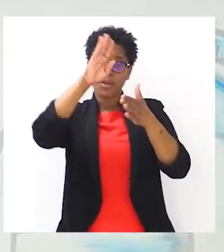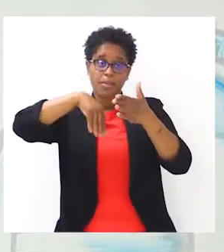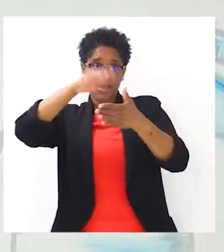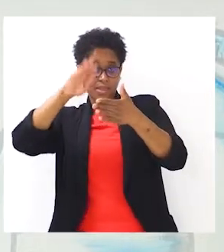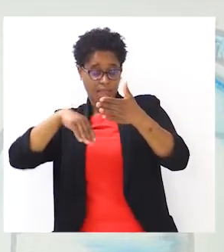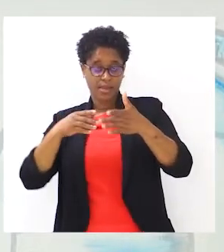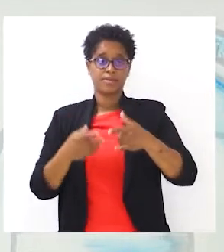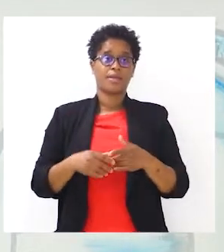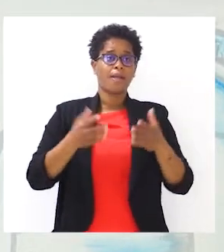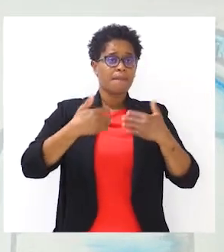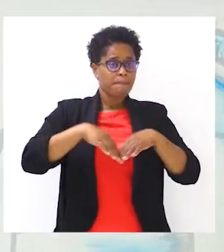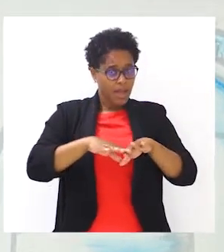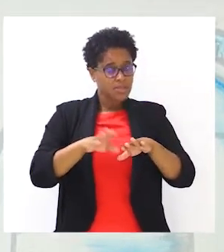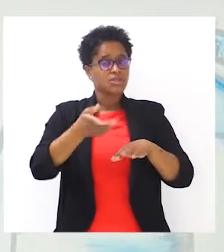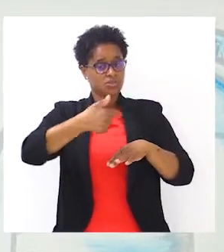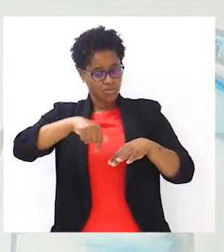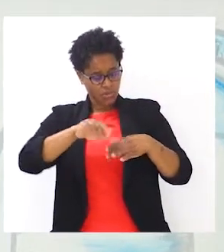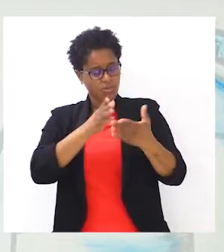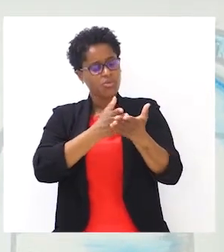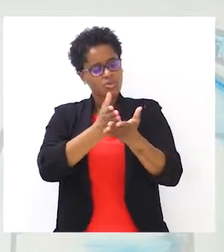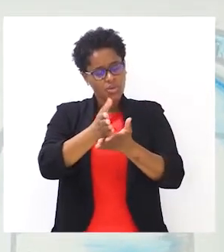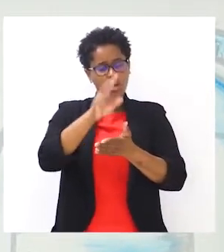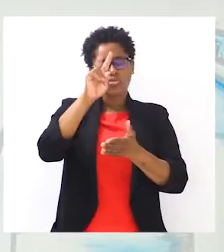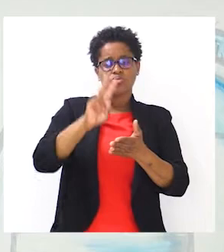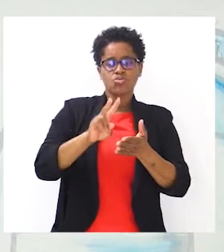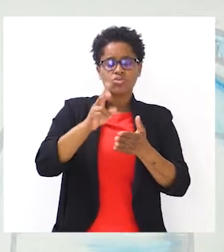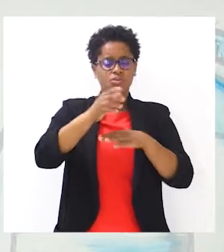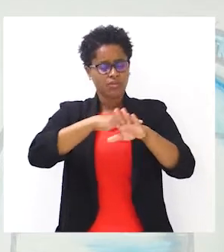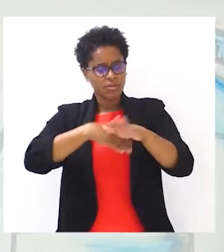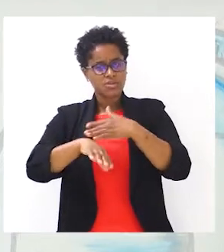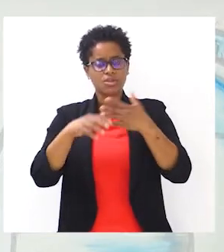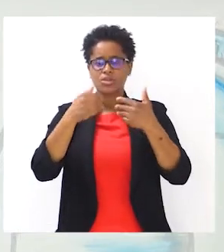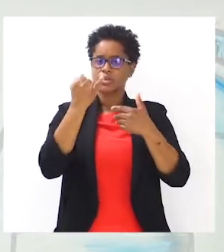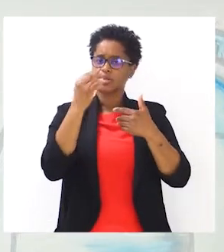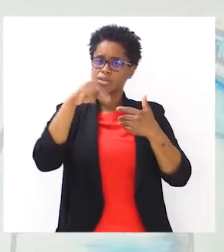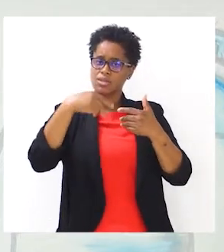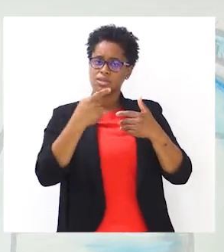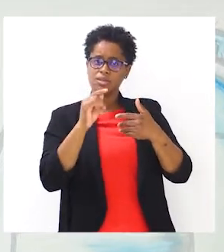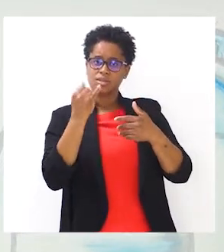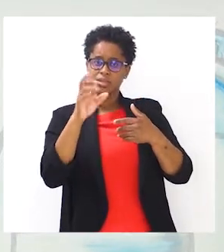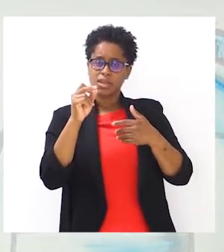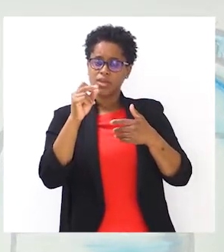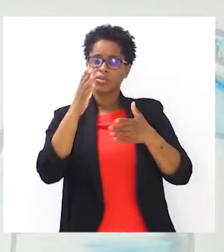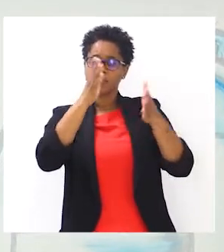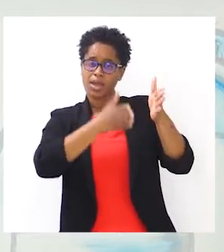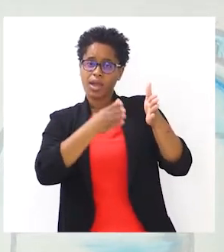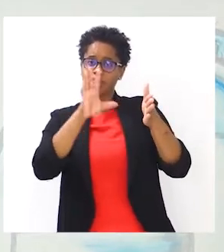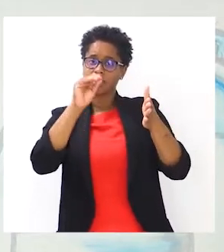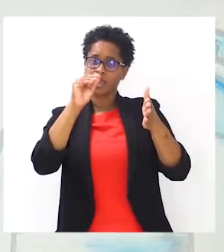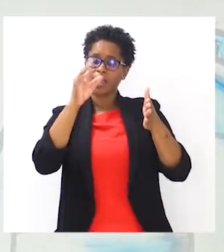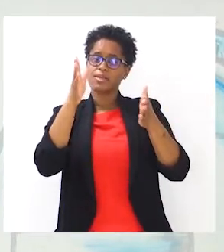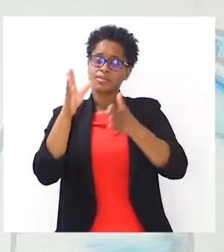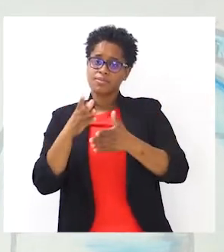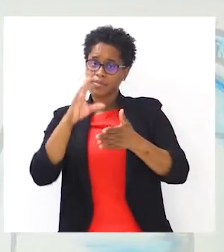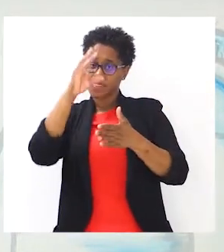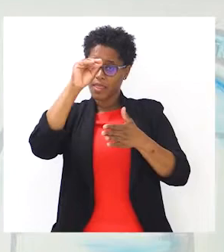vamos continuar. A segunda fração, representamos o inteiro dividido em 10 partes, 10 décimos, e vamos